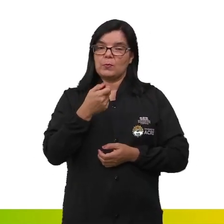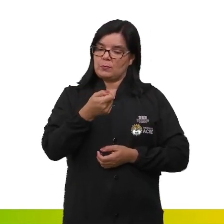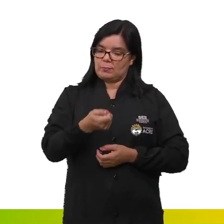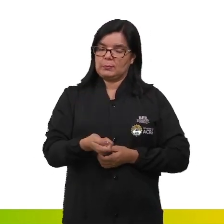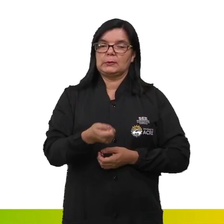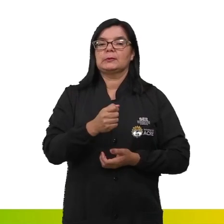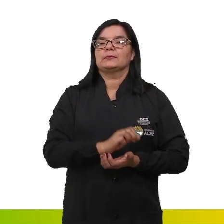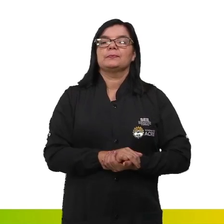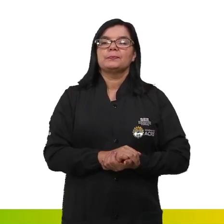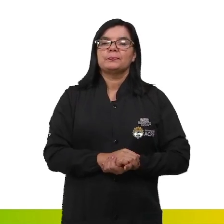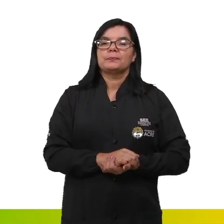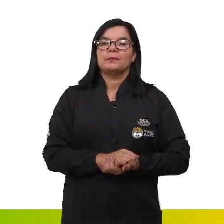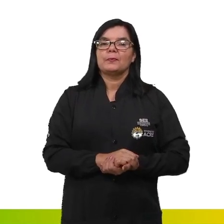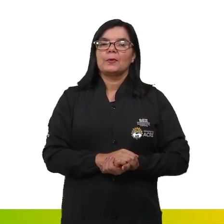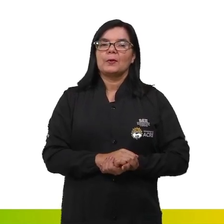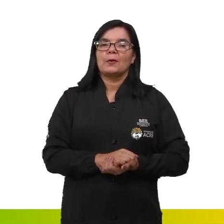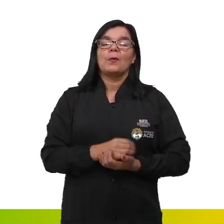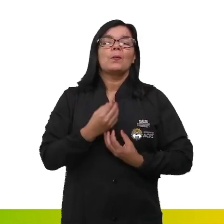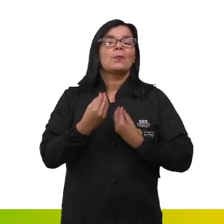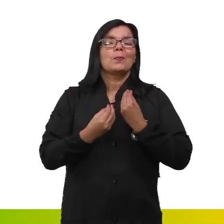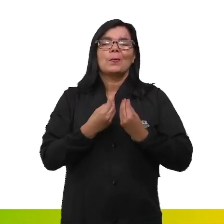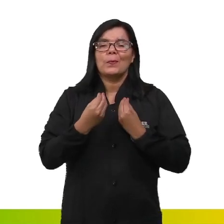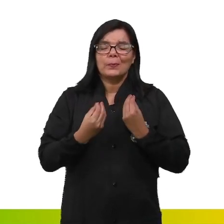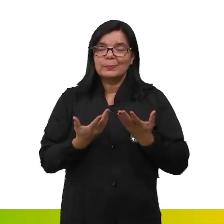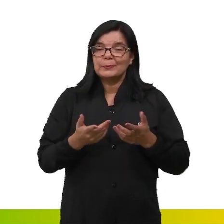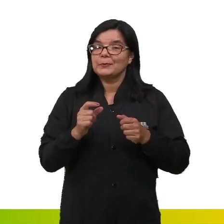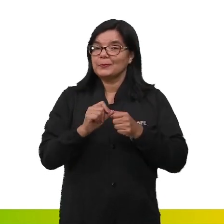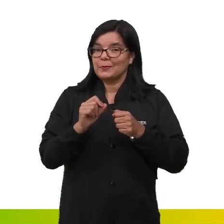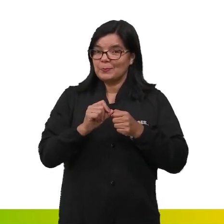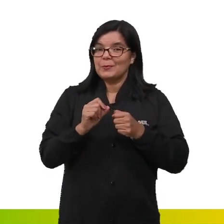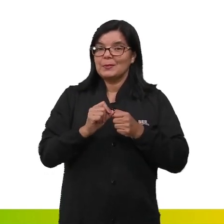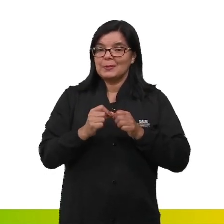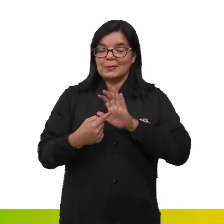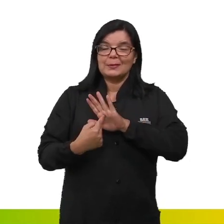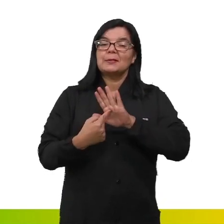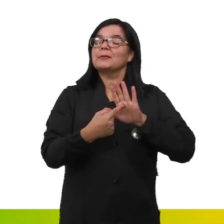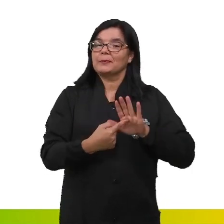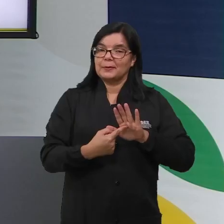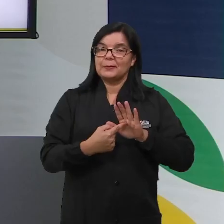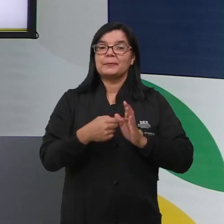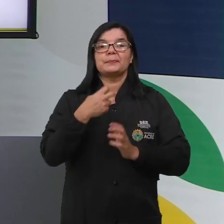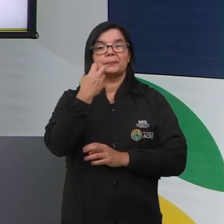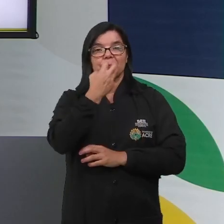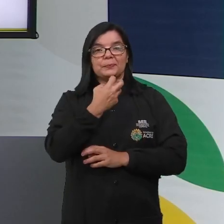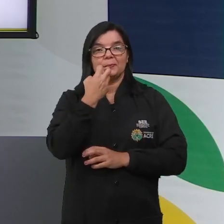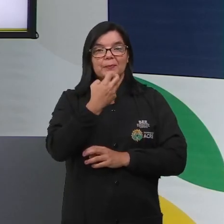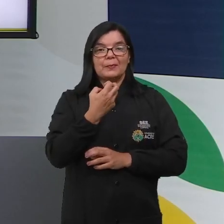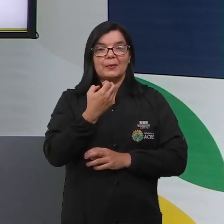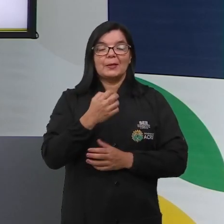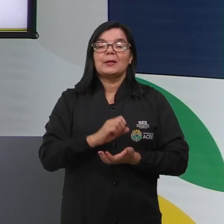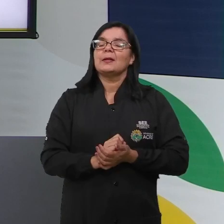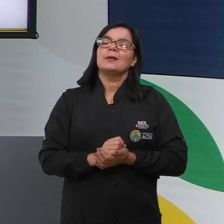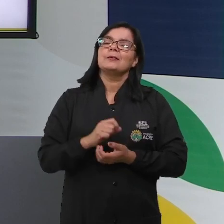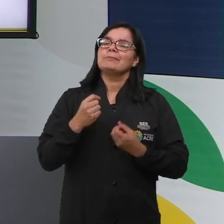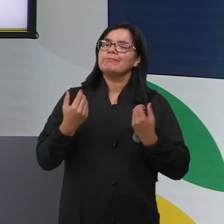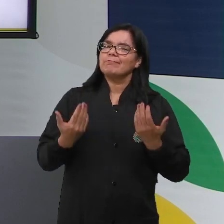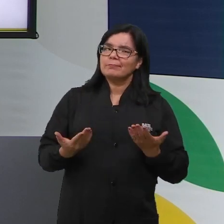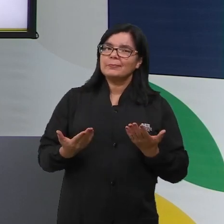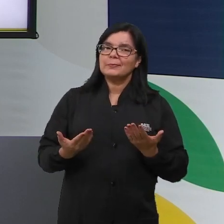com firmeza. Como é que eu vou fazer uma apresentação oral, pessoal, levando aí